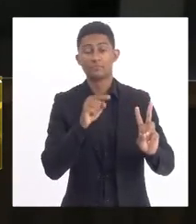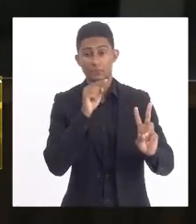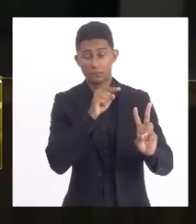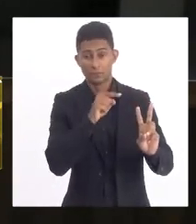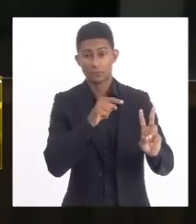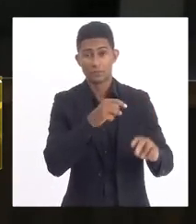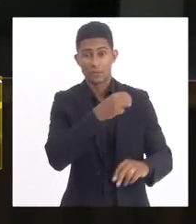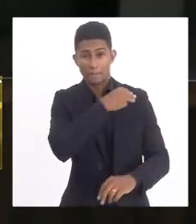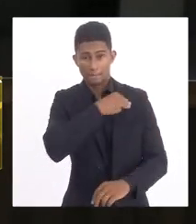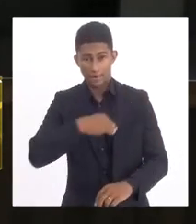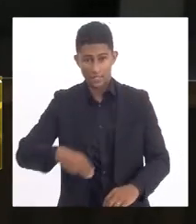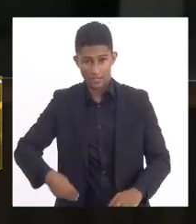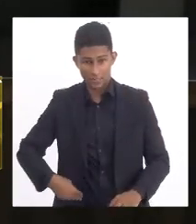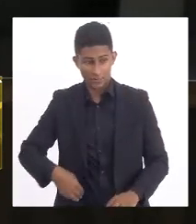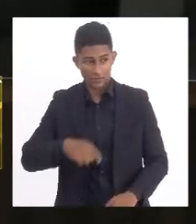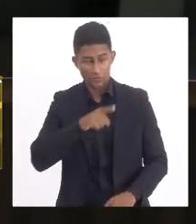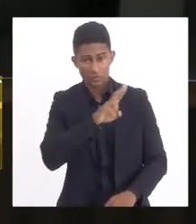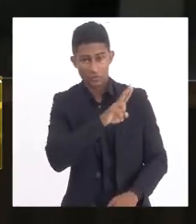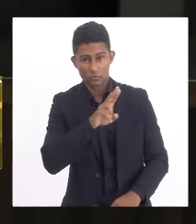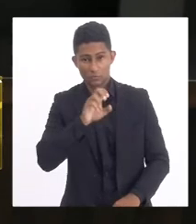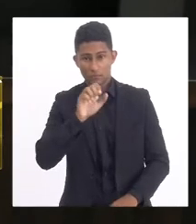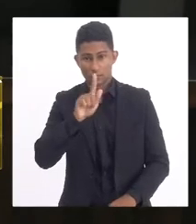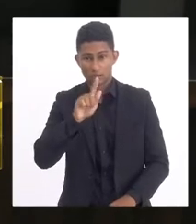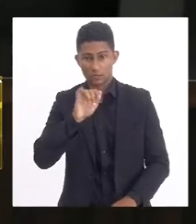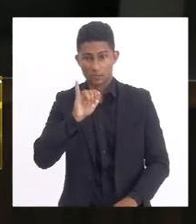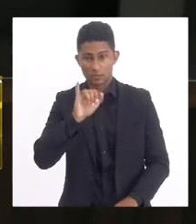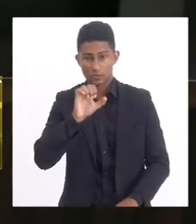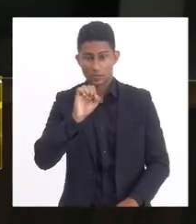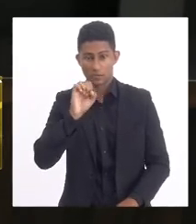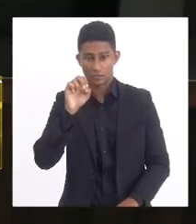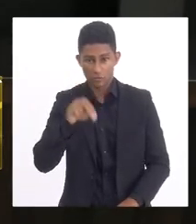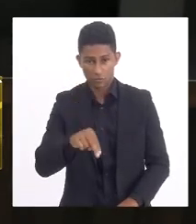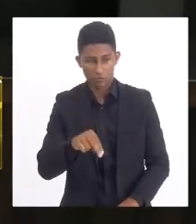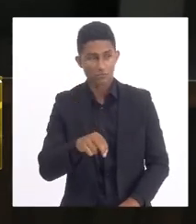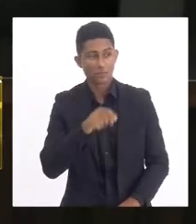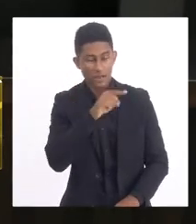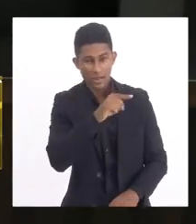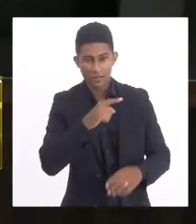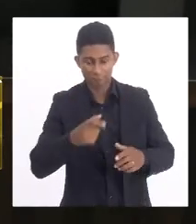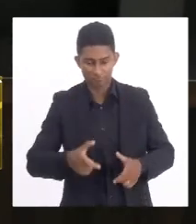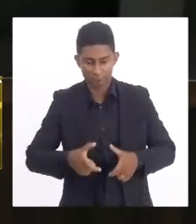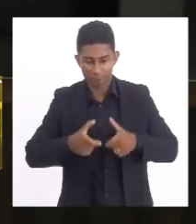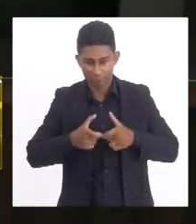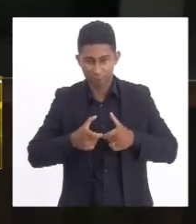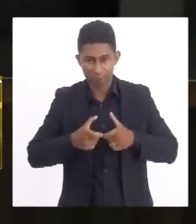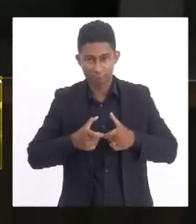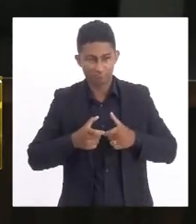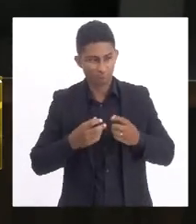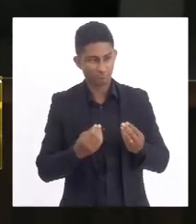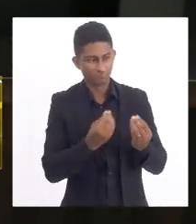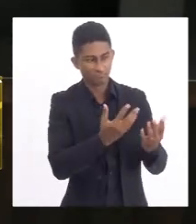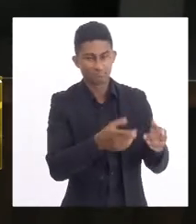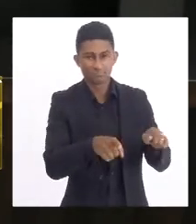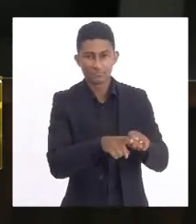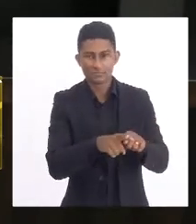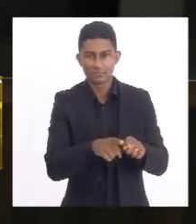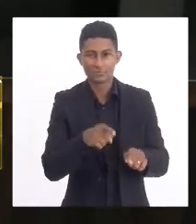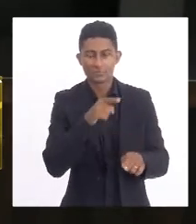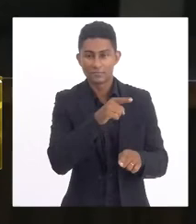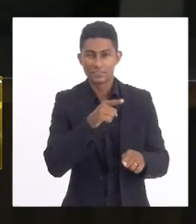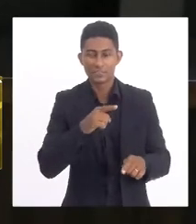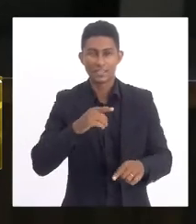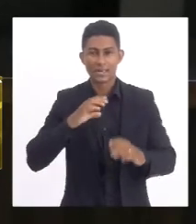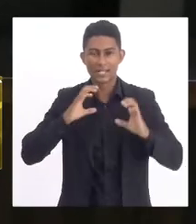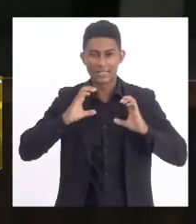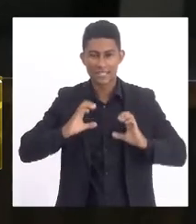senhor Gilson Machado Neto que além desta honraria receberá também o título cidadão do Estado